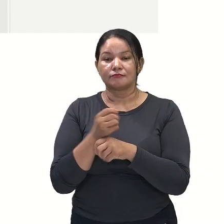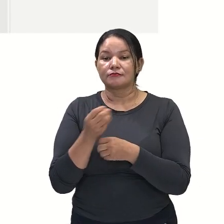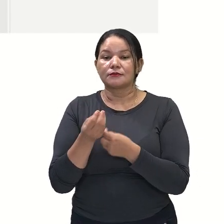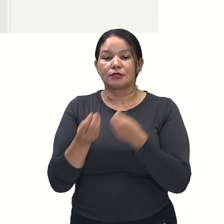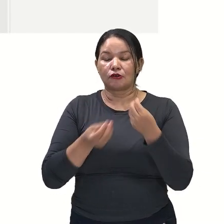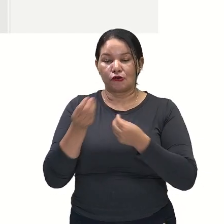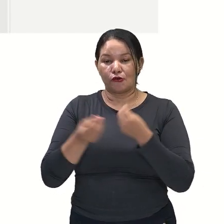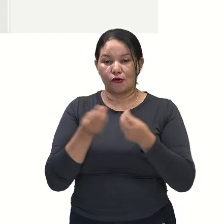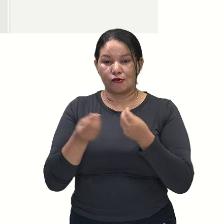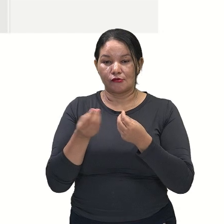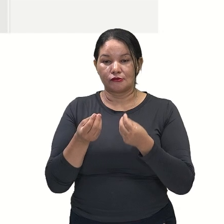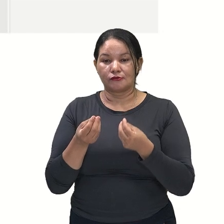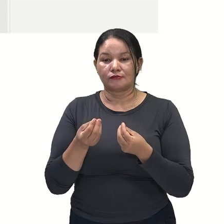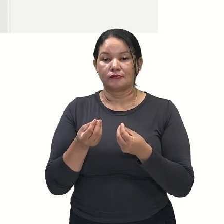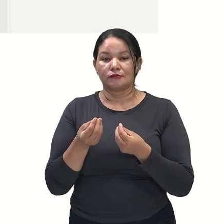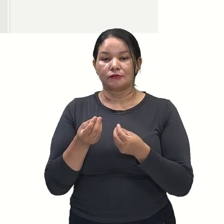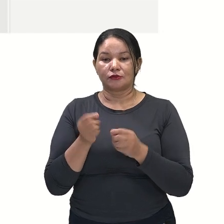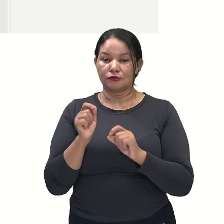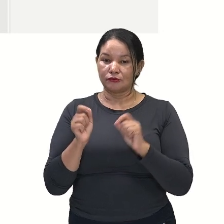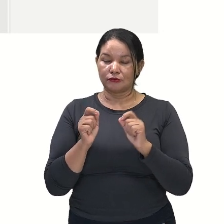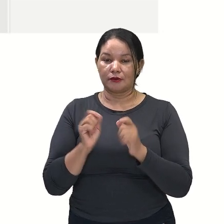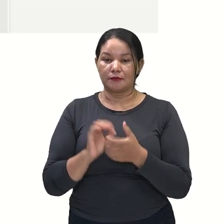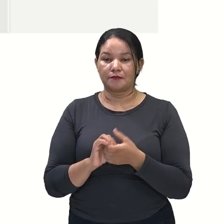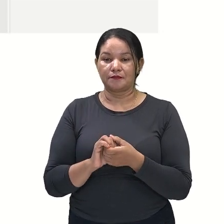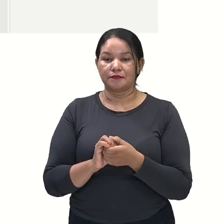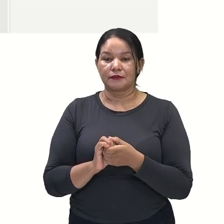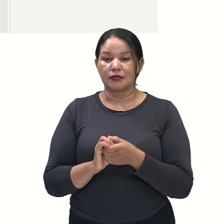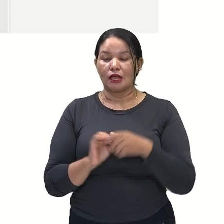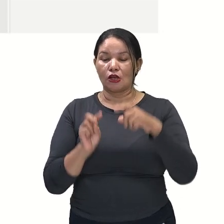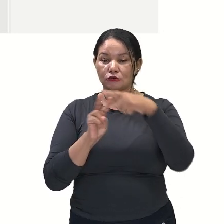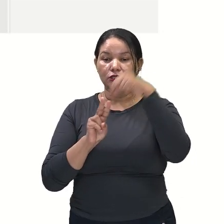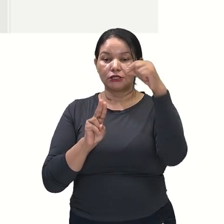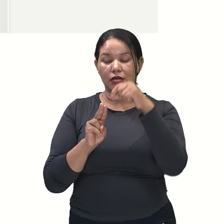térmica entre os corpos e as unidades de medida para medir o